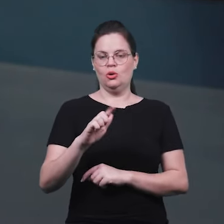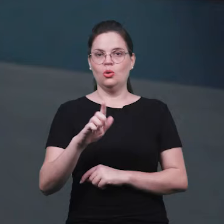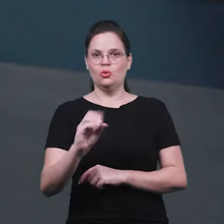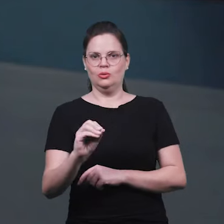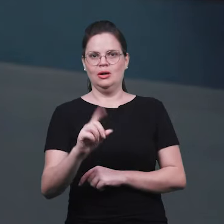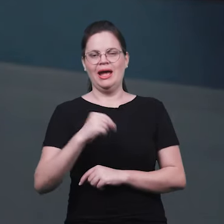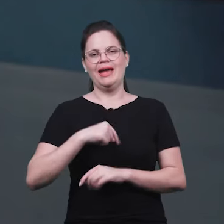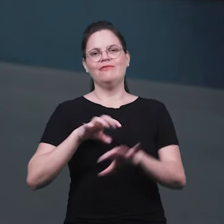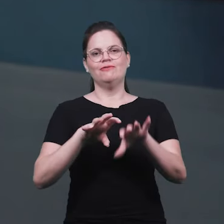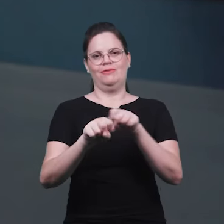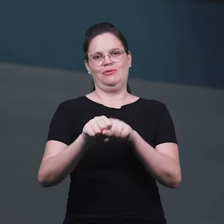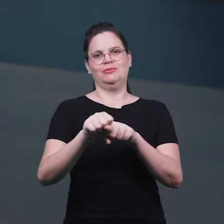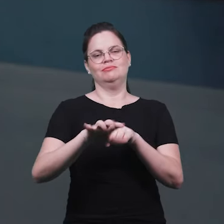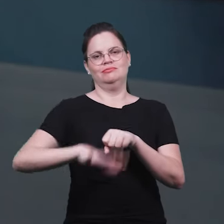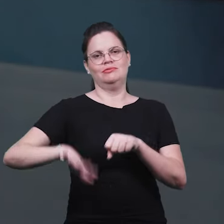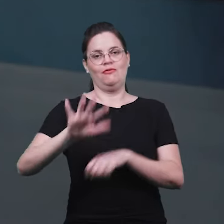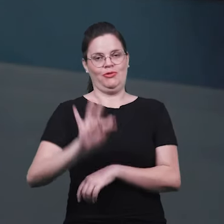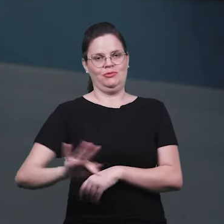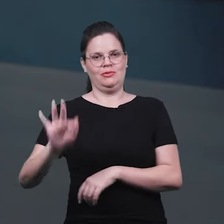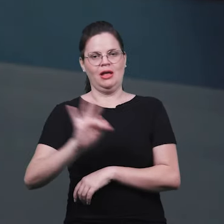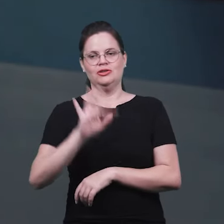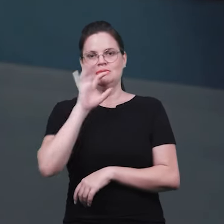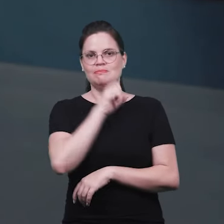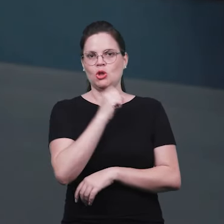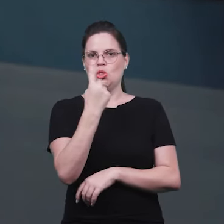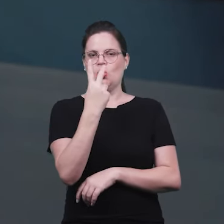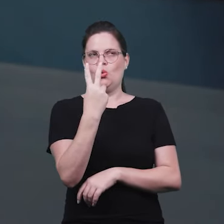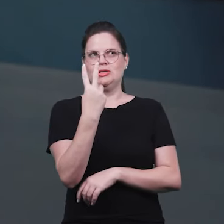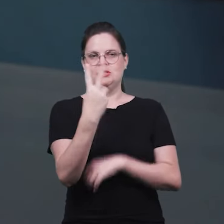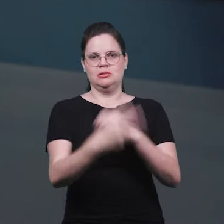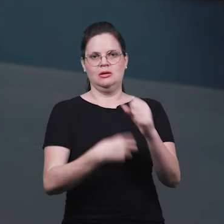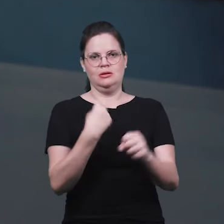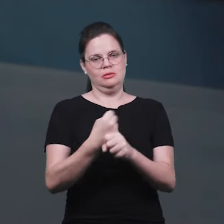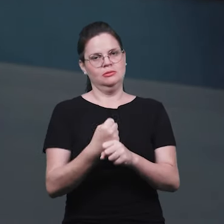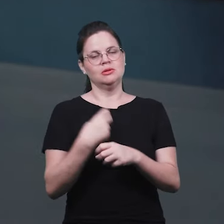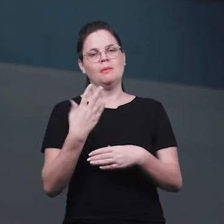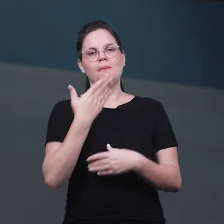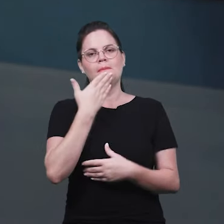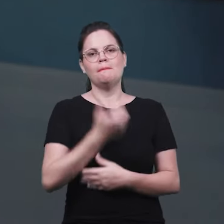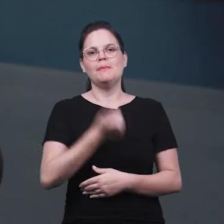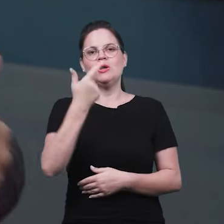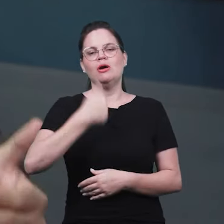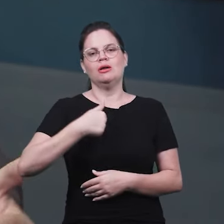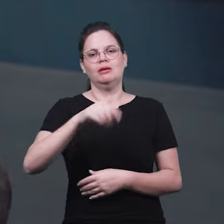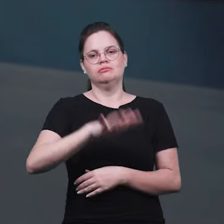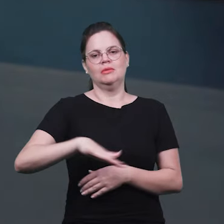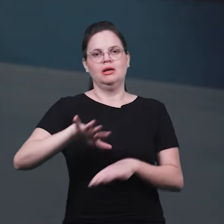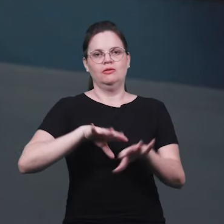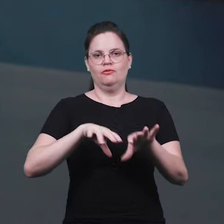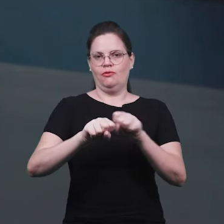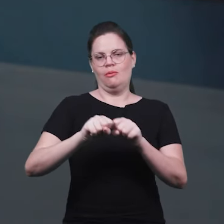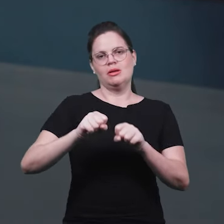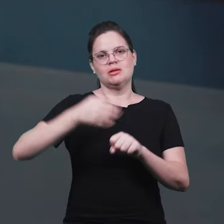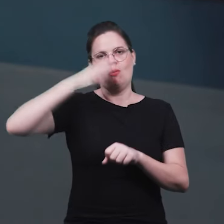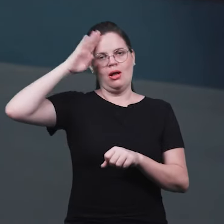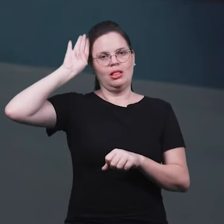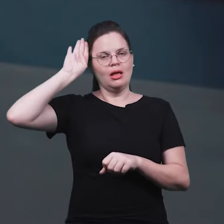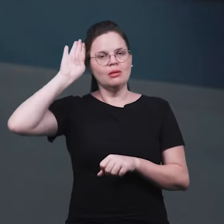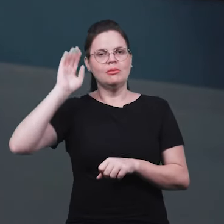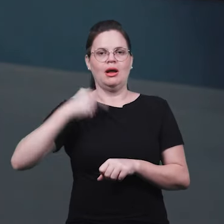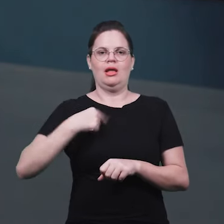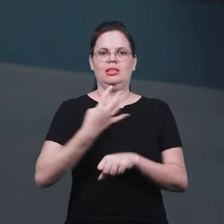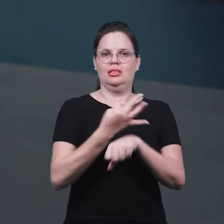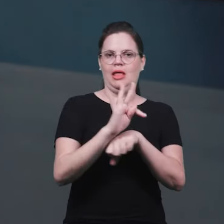hoje para entrar nesta área seria essa formação acadêmica, seja ela técnica ou tecnóloga de